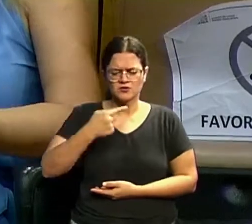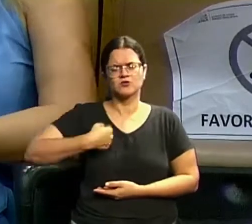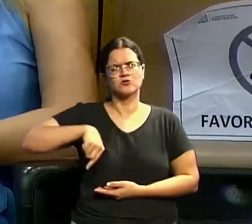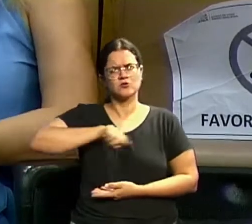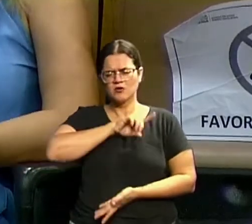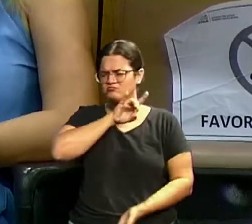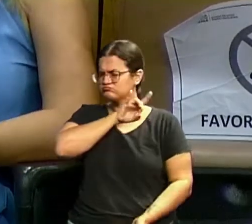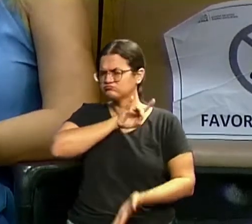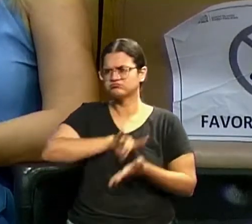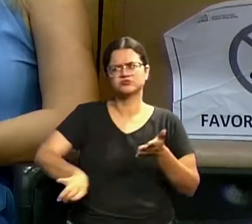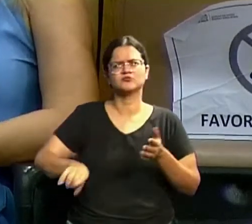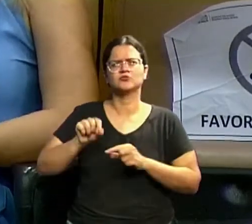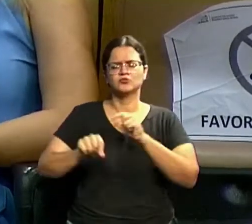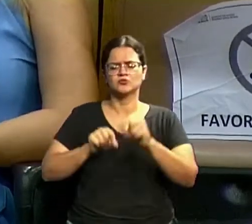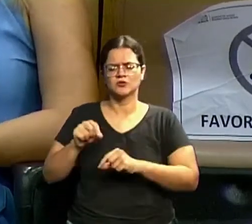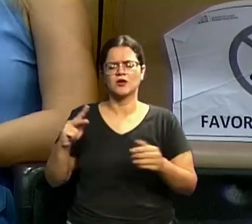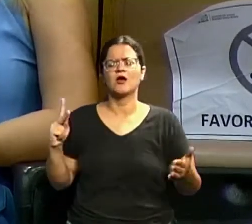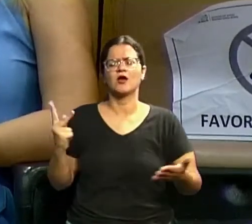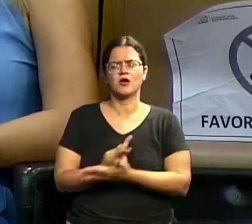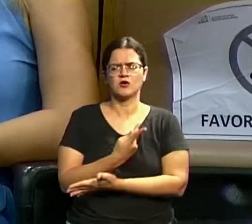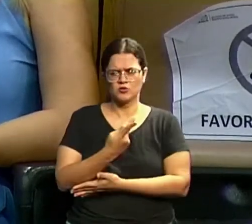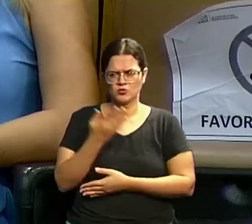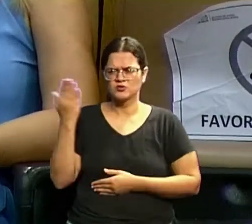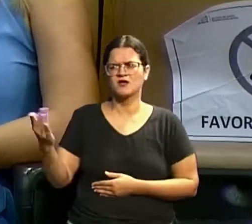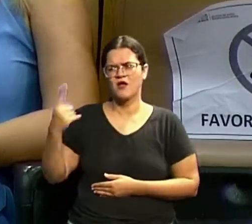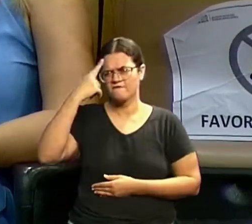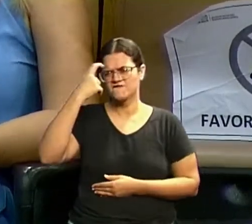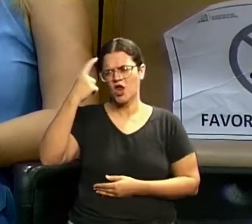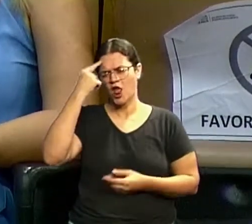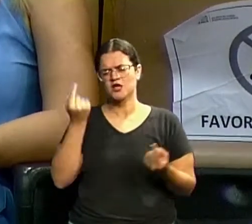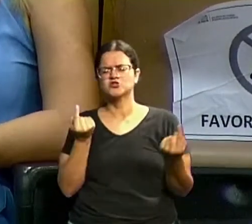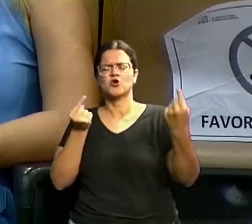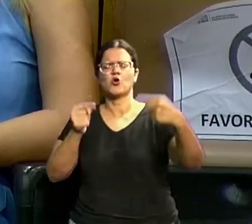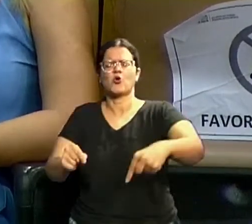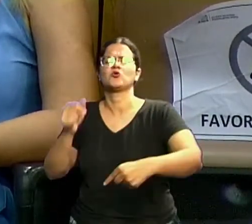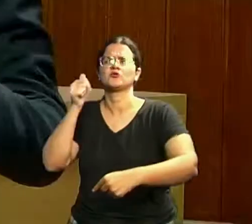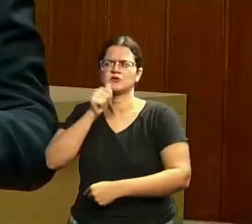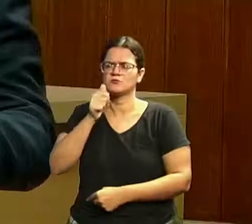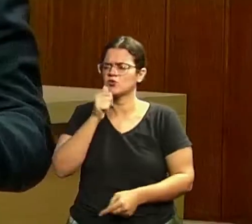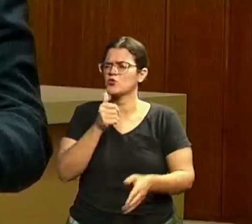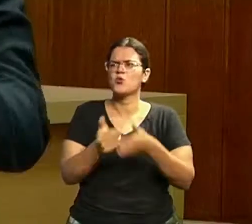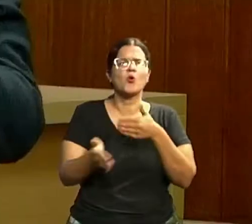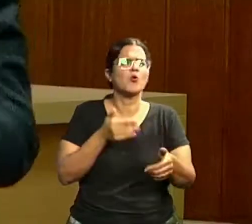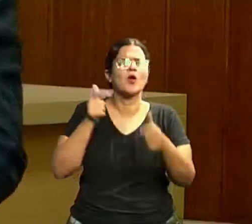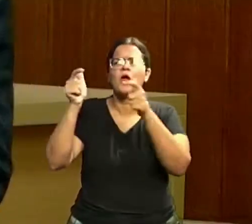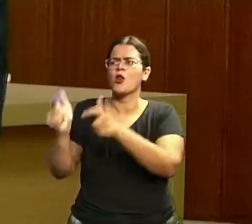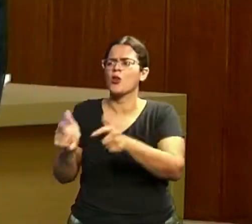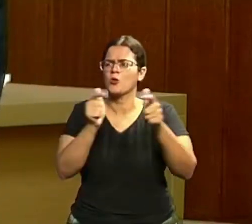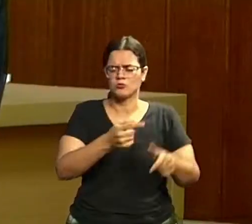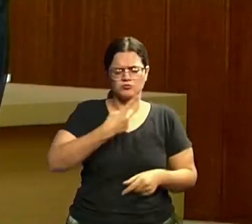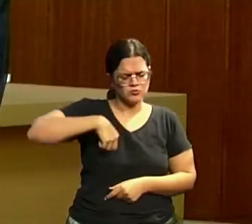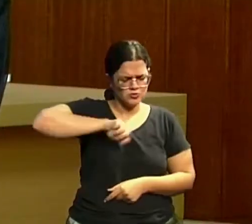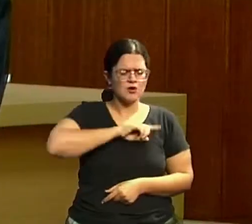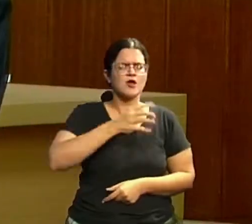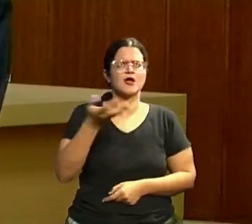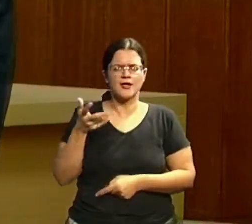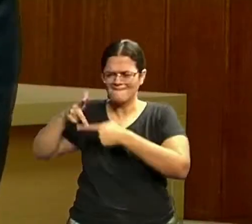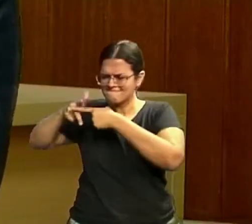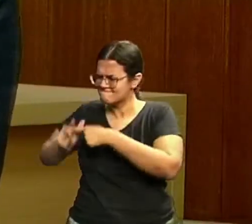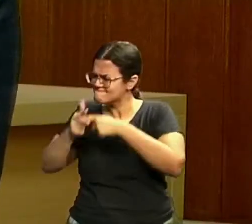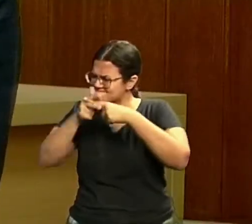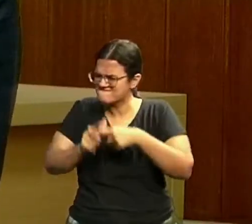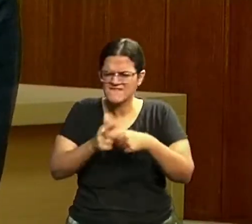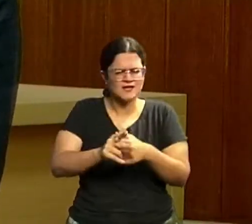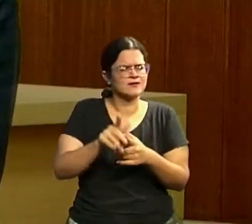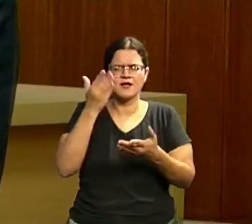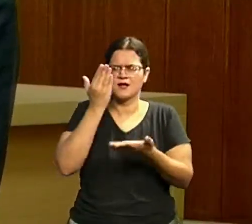nossa repulsa a essa atitude de violência contra as mulheres em qualquer instância. Nós queremos corrigir